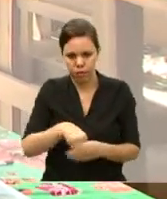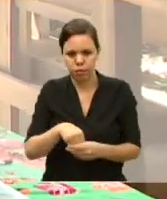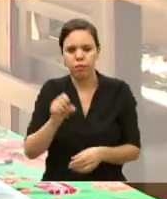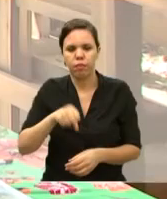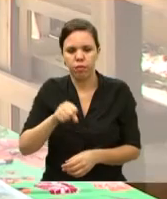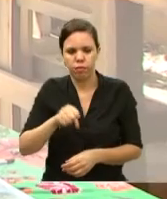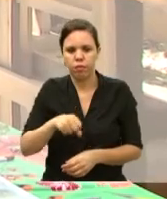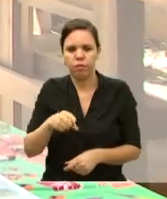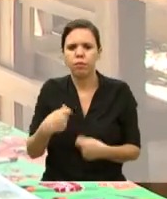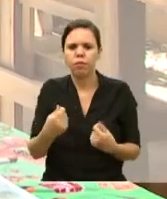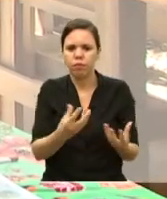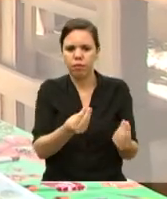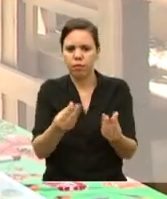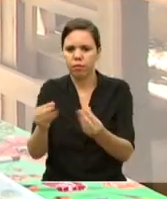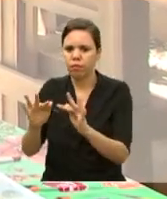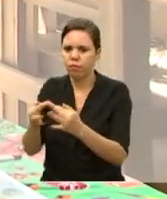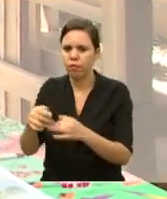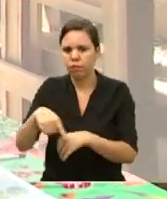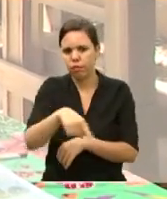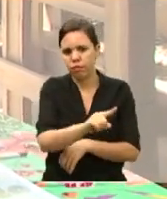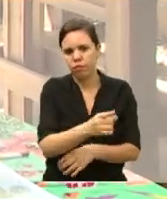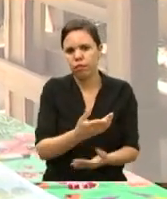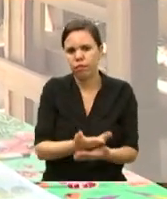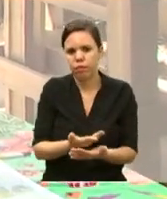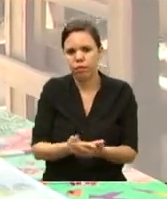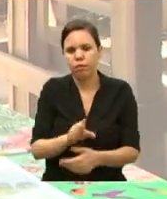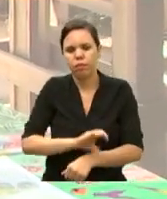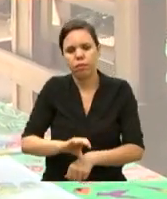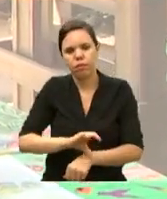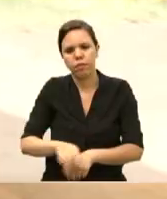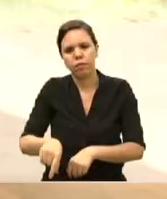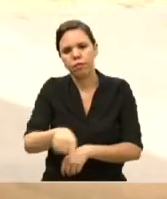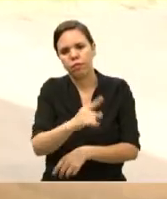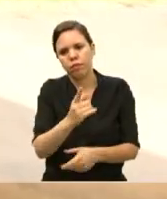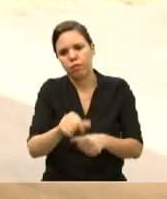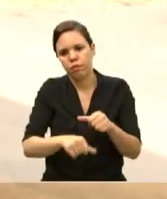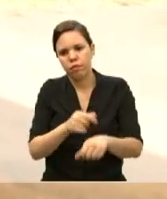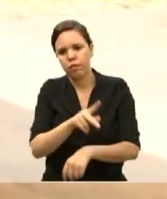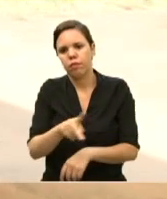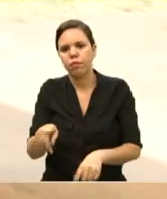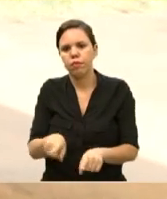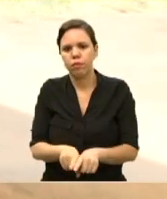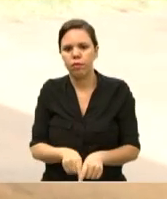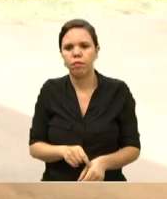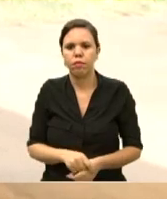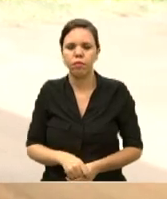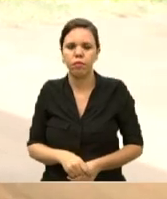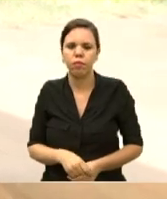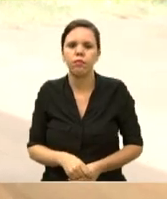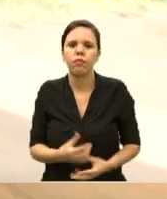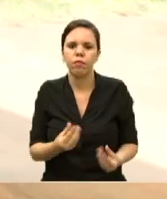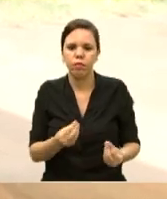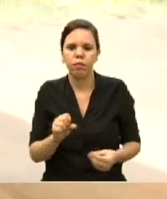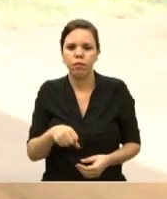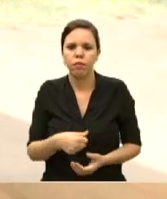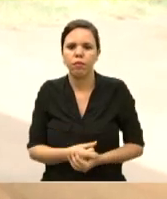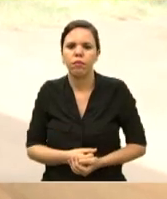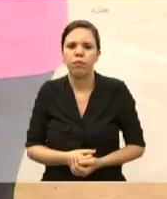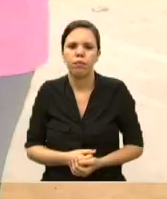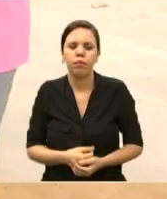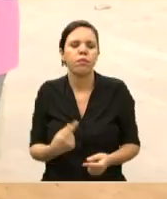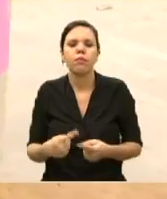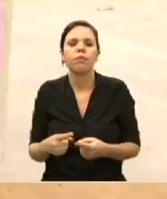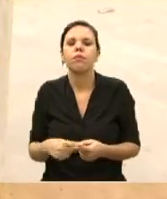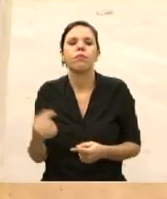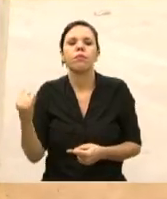mais um número dentro da sala. O professor vai olhar para aquela criança individualmente, de uma forma diferente. Então ele precisa conhecer aquela criança e